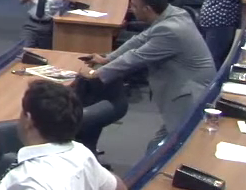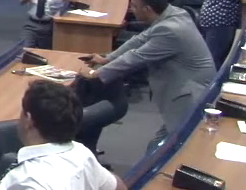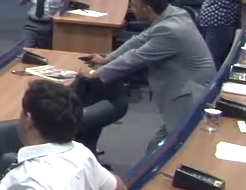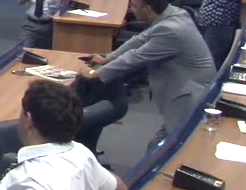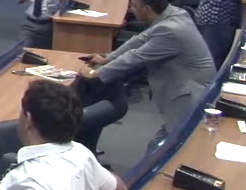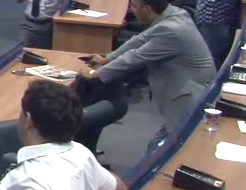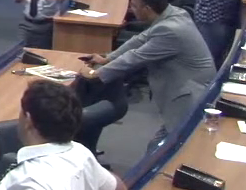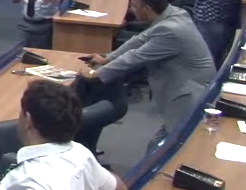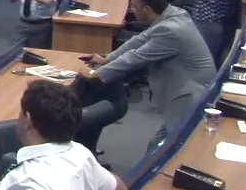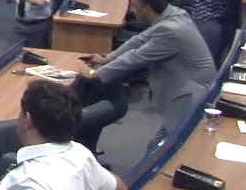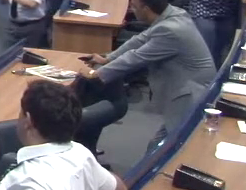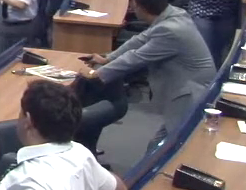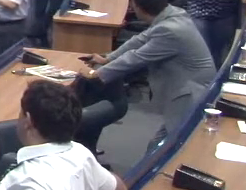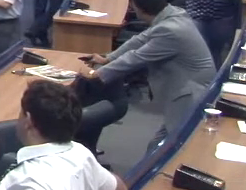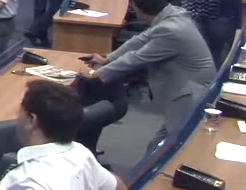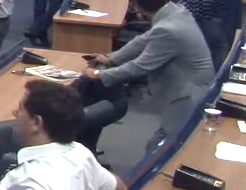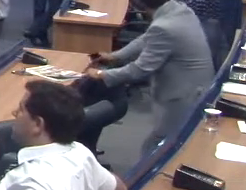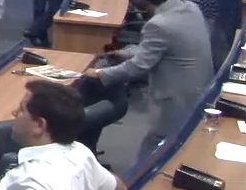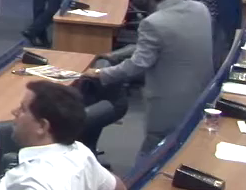Vai ter que ser a fala dele.